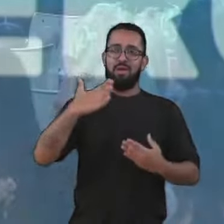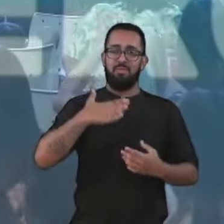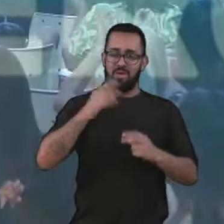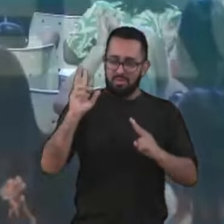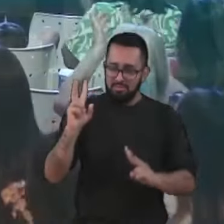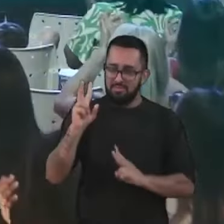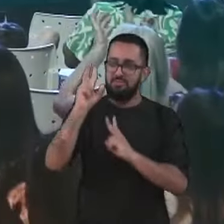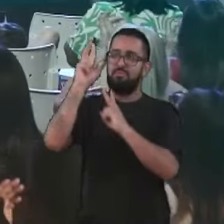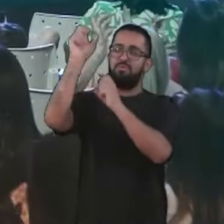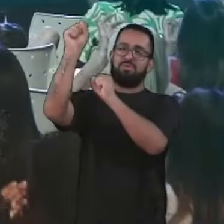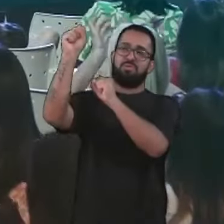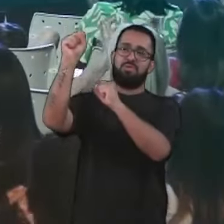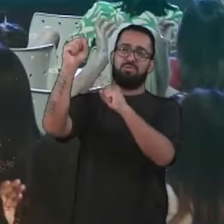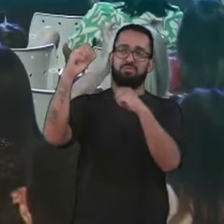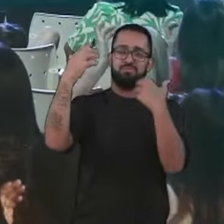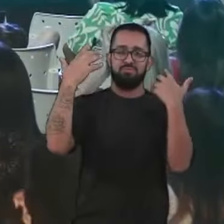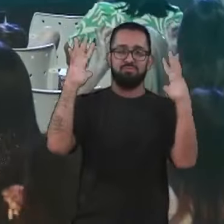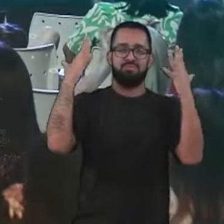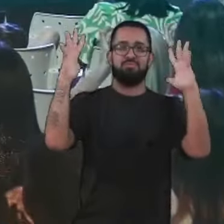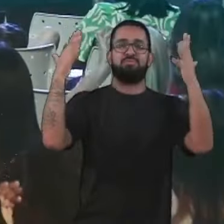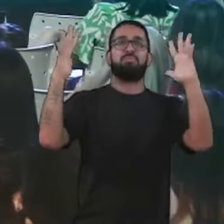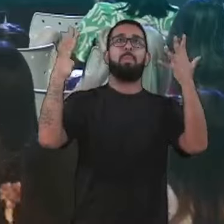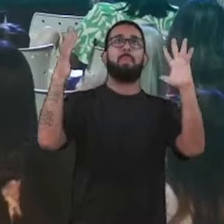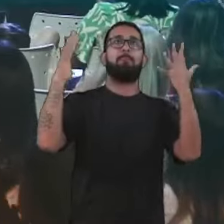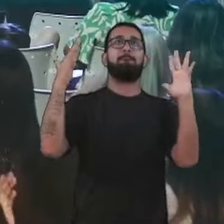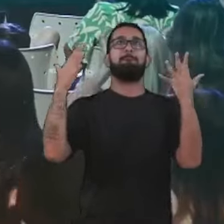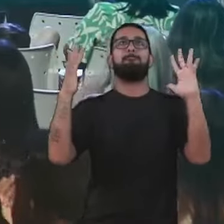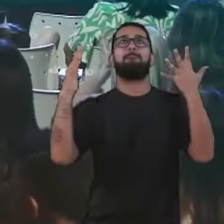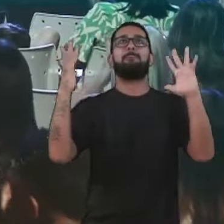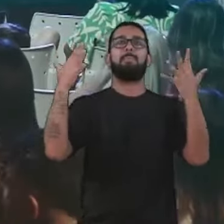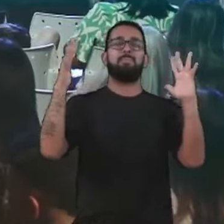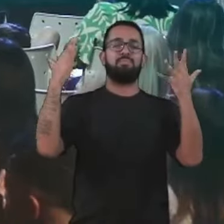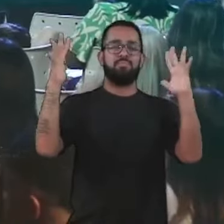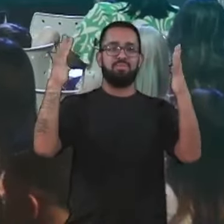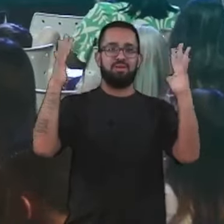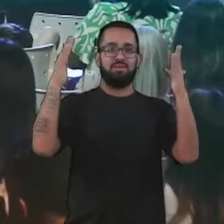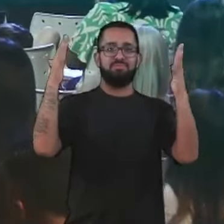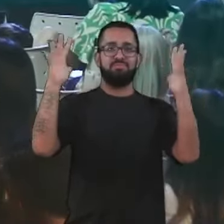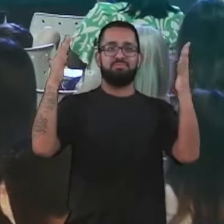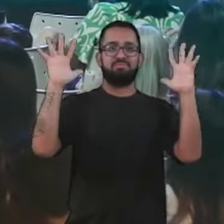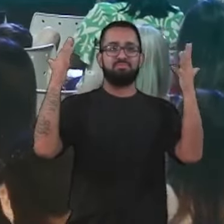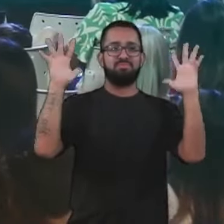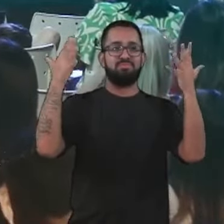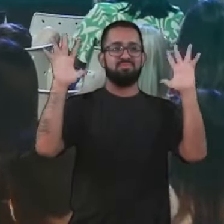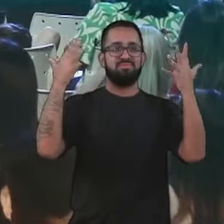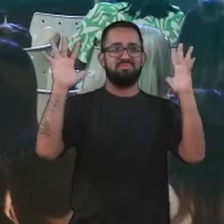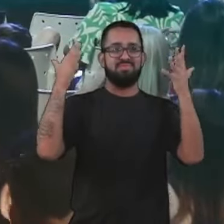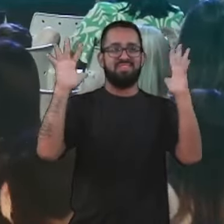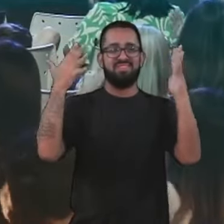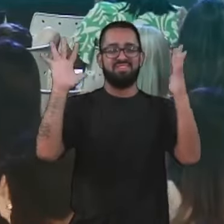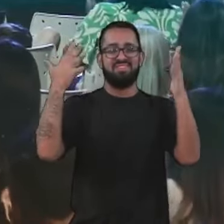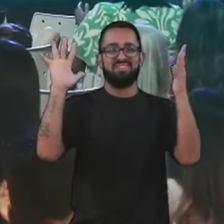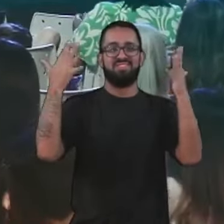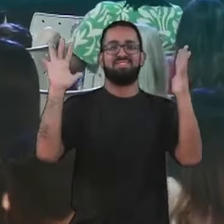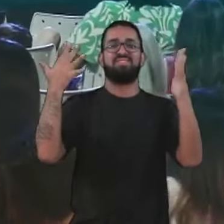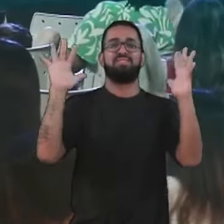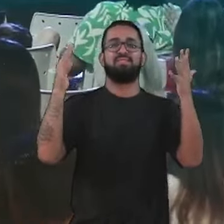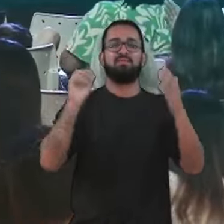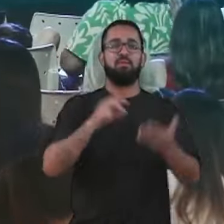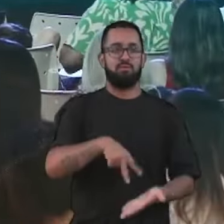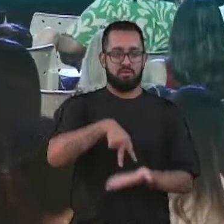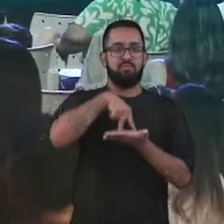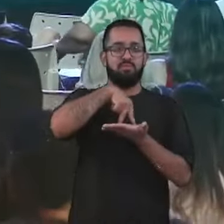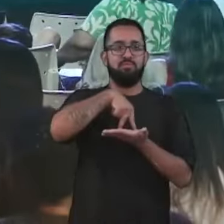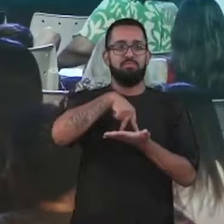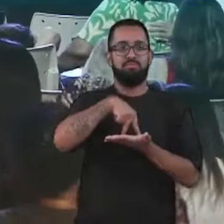céus, vem dos céus. Essa palavra que vem dos céus sobre nós, em nome de Jesus. Você pode ficar de pé no seu lugar? Quero